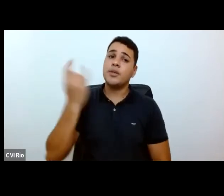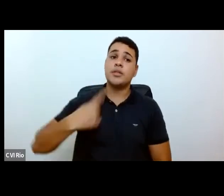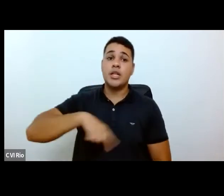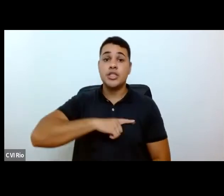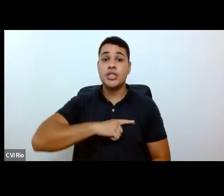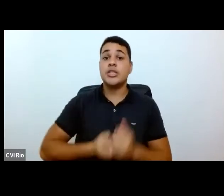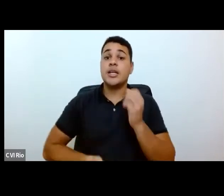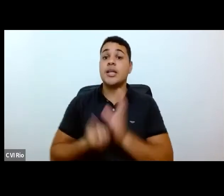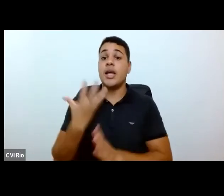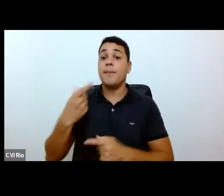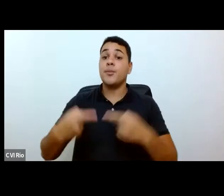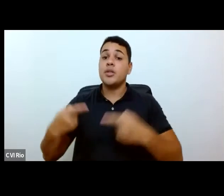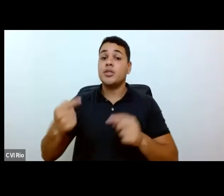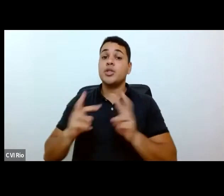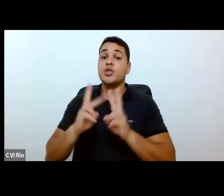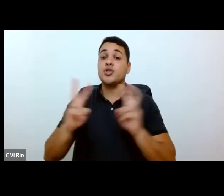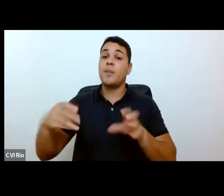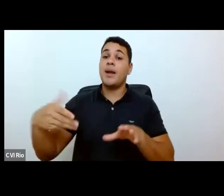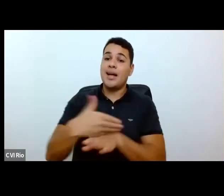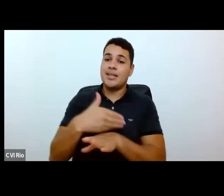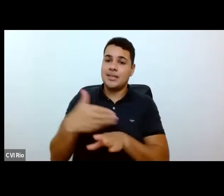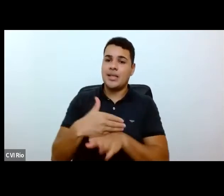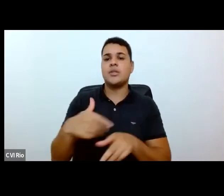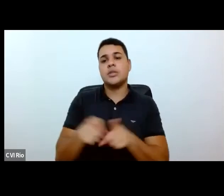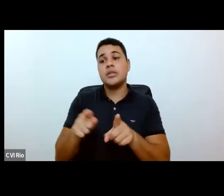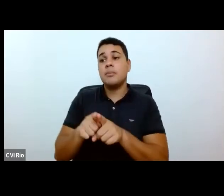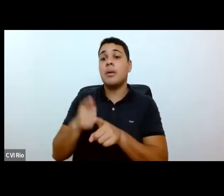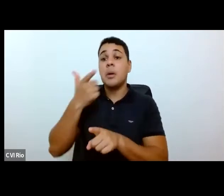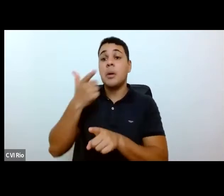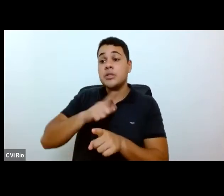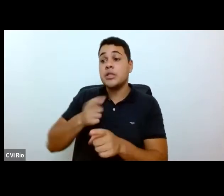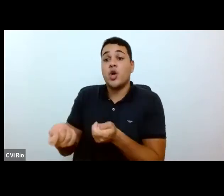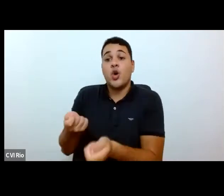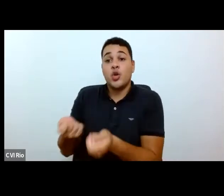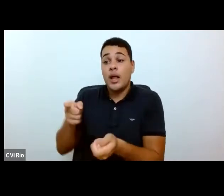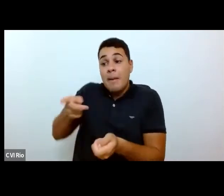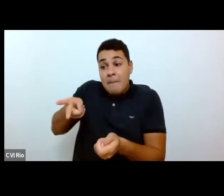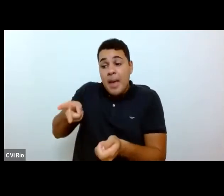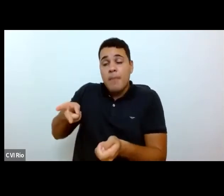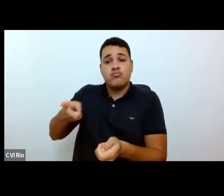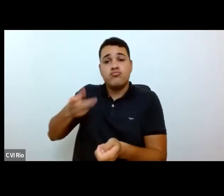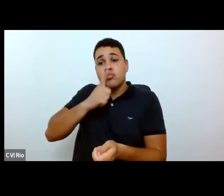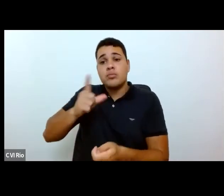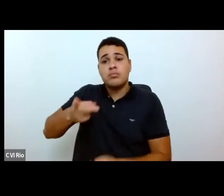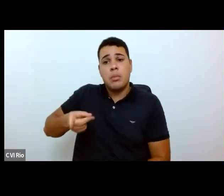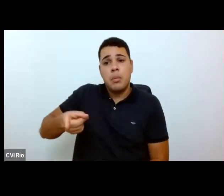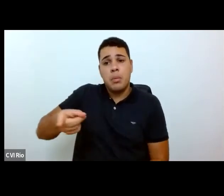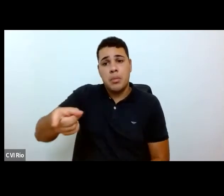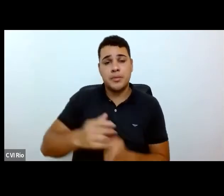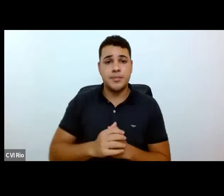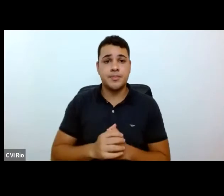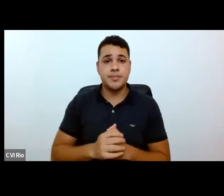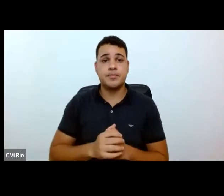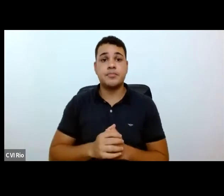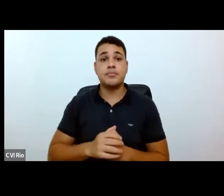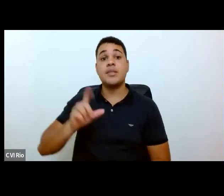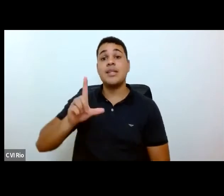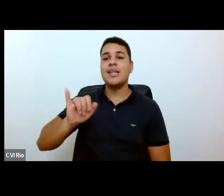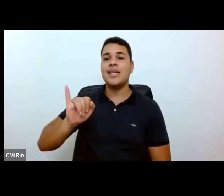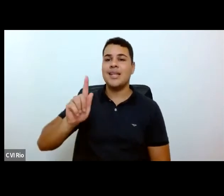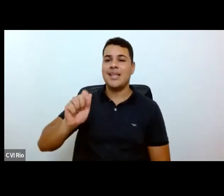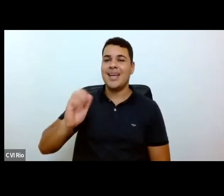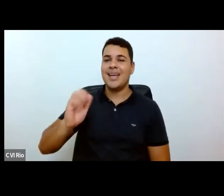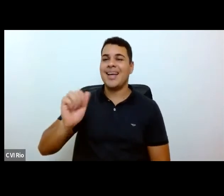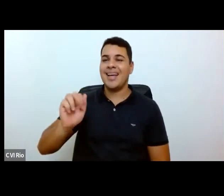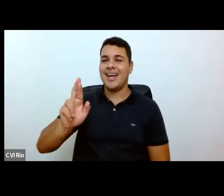permanência para as pessoas trans na educação pública. É, e aí eu lembro a Liga T Carioca, que é a Liga Transmasculina